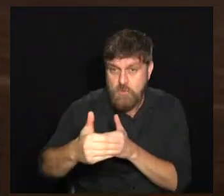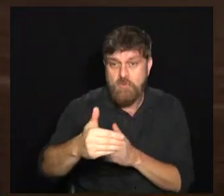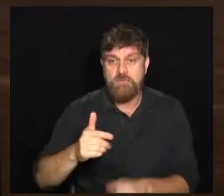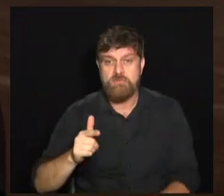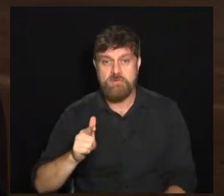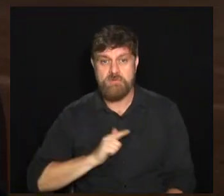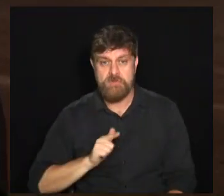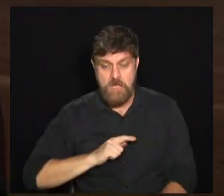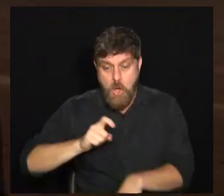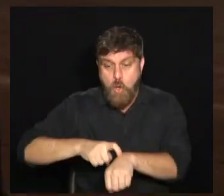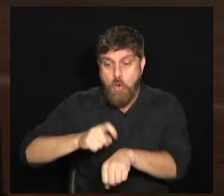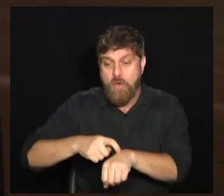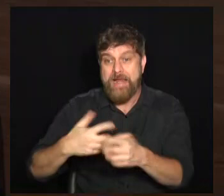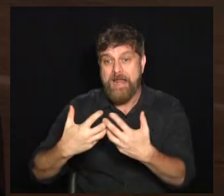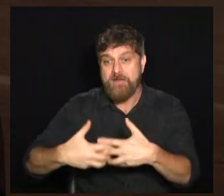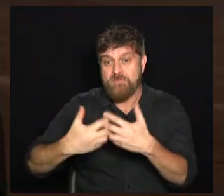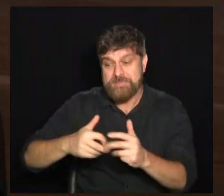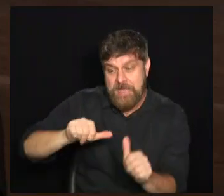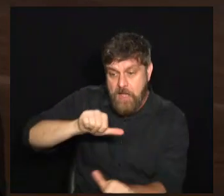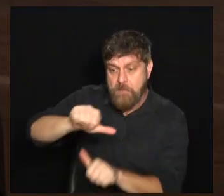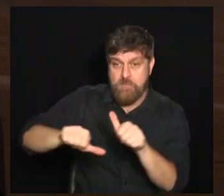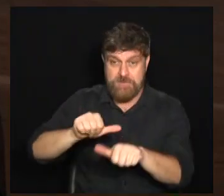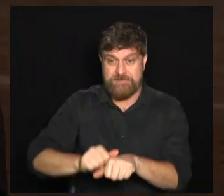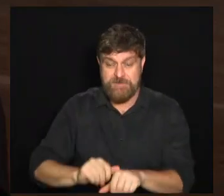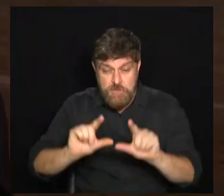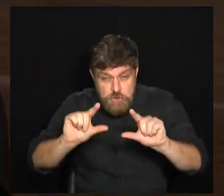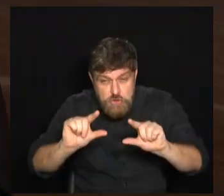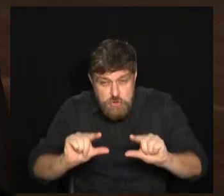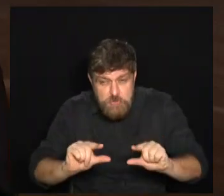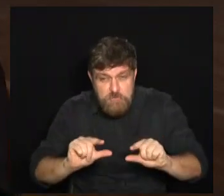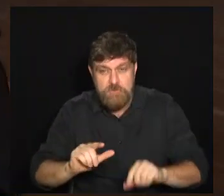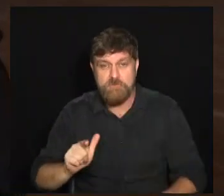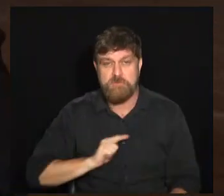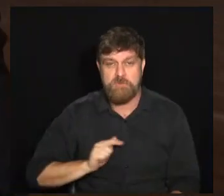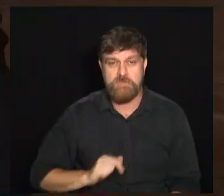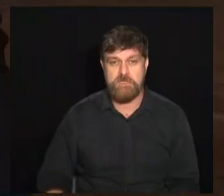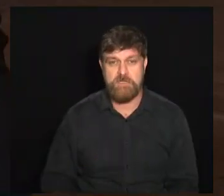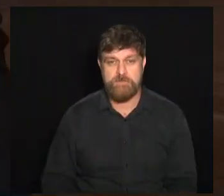novo horário de funcionamento, reduzindo esse horário. A maioria dos